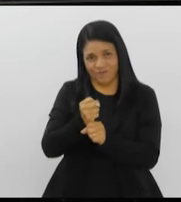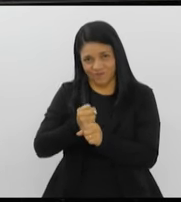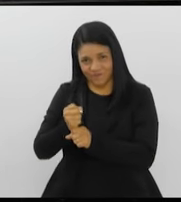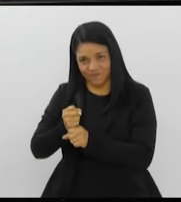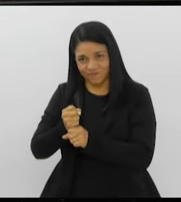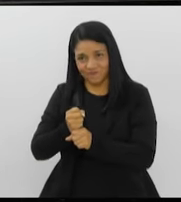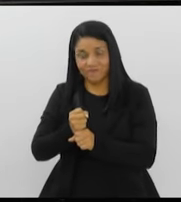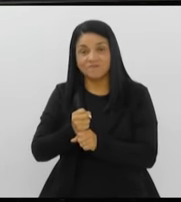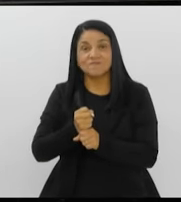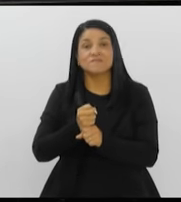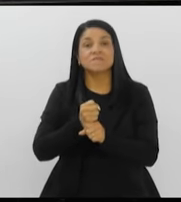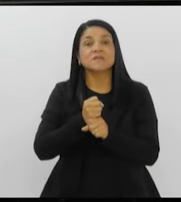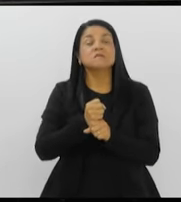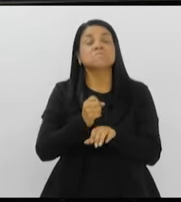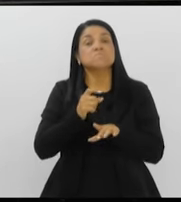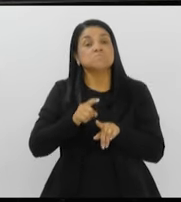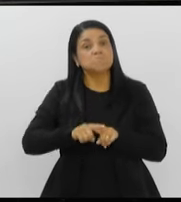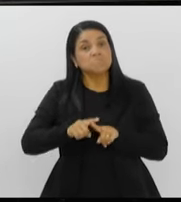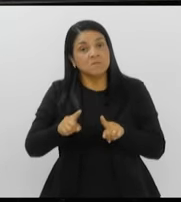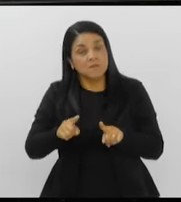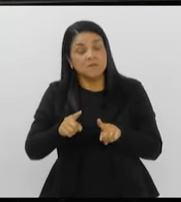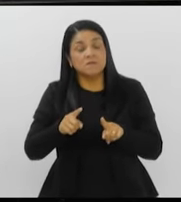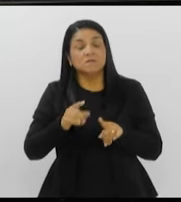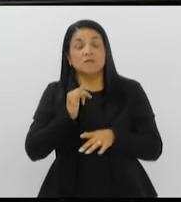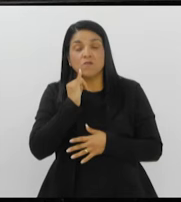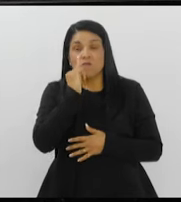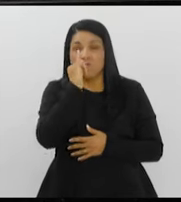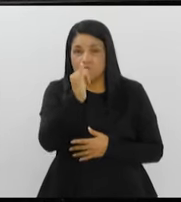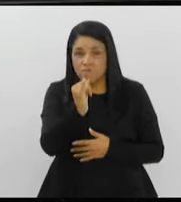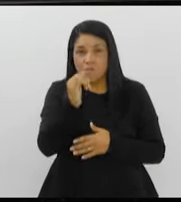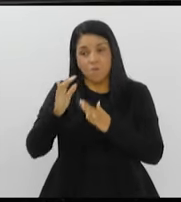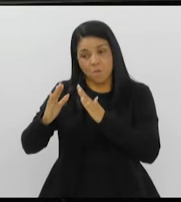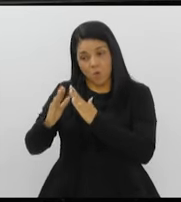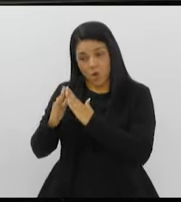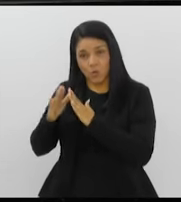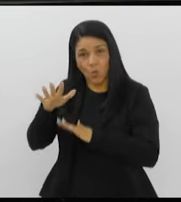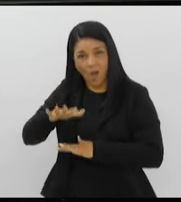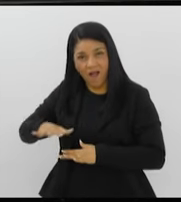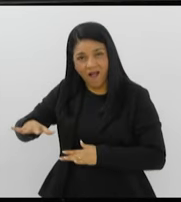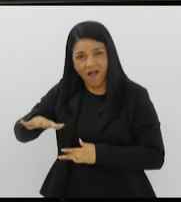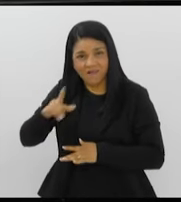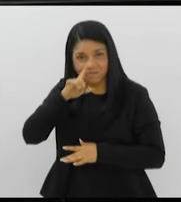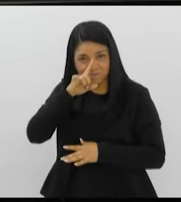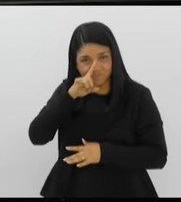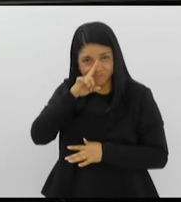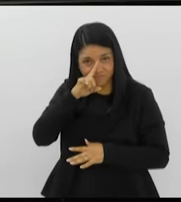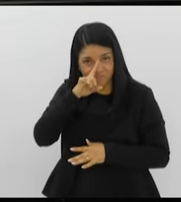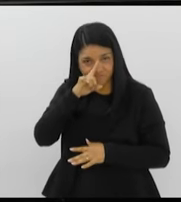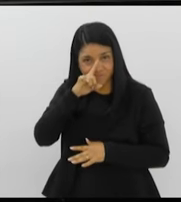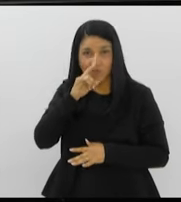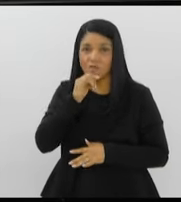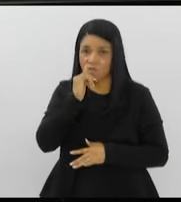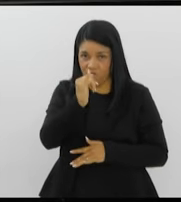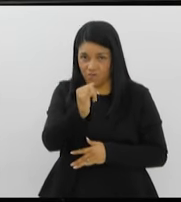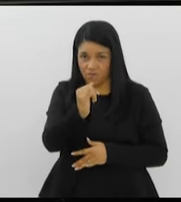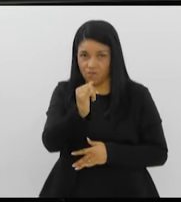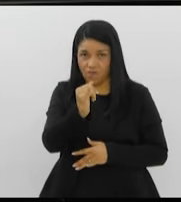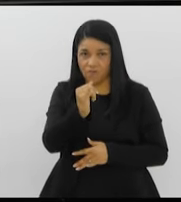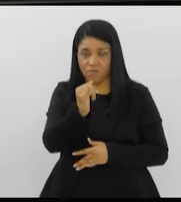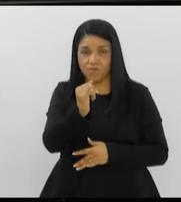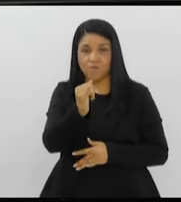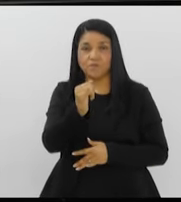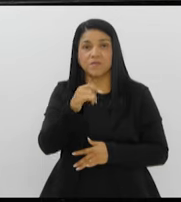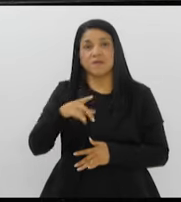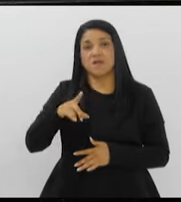Mas, ao mesmo tempo, eu quero dizer para você, morador dessas áreas, que